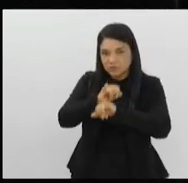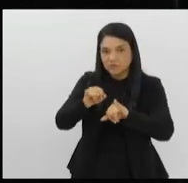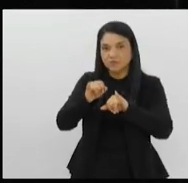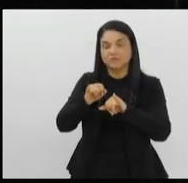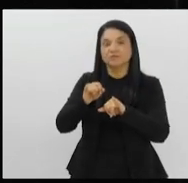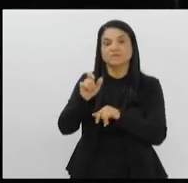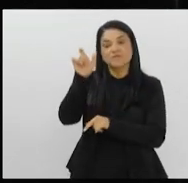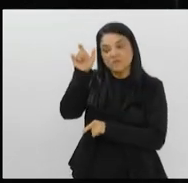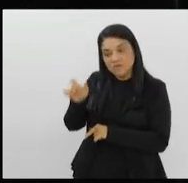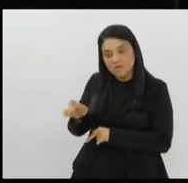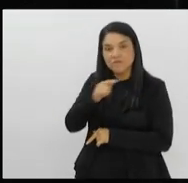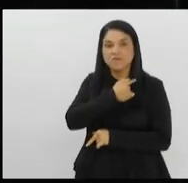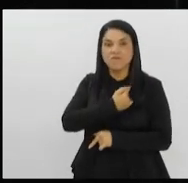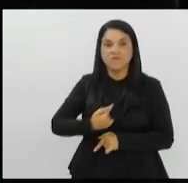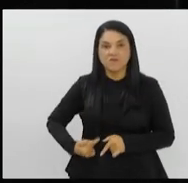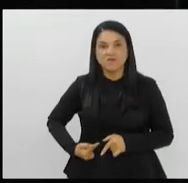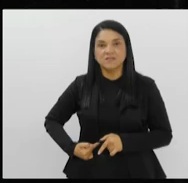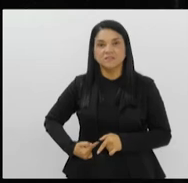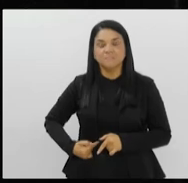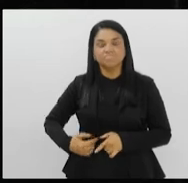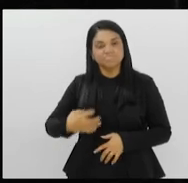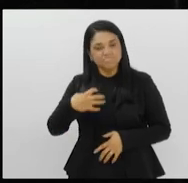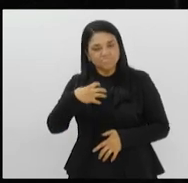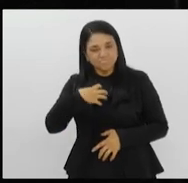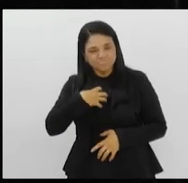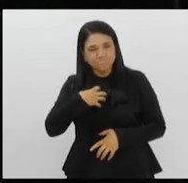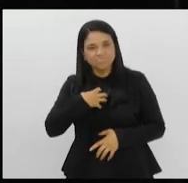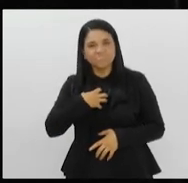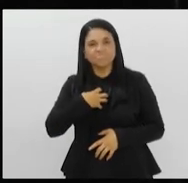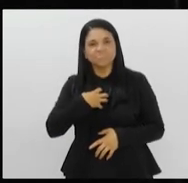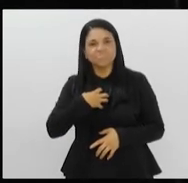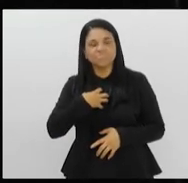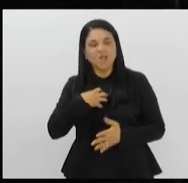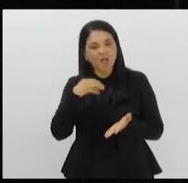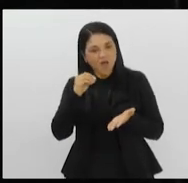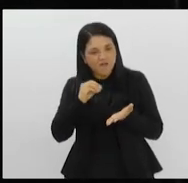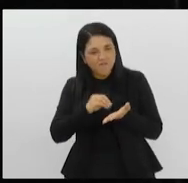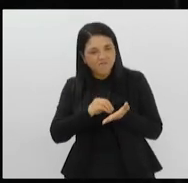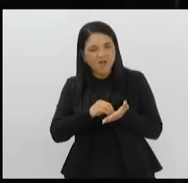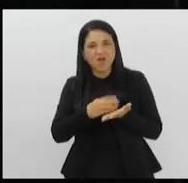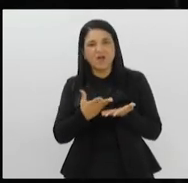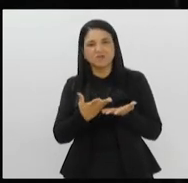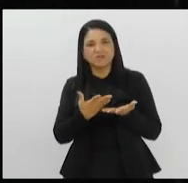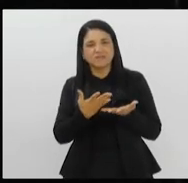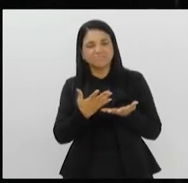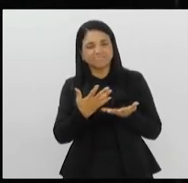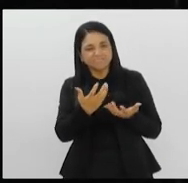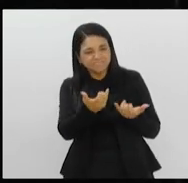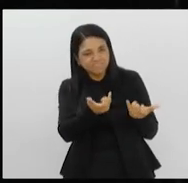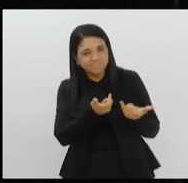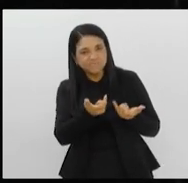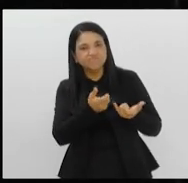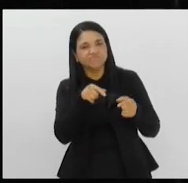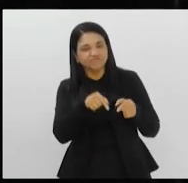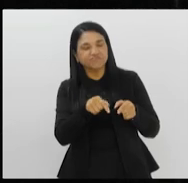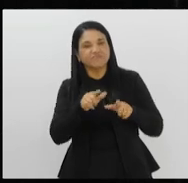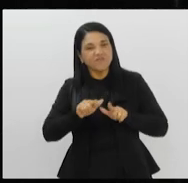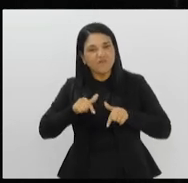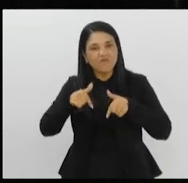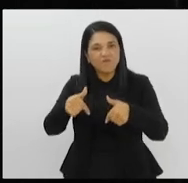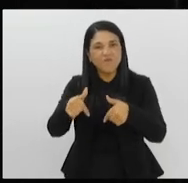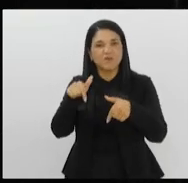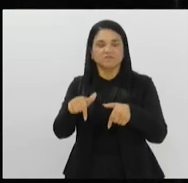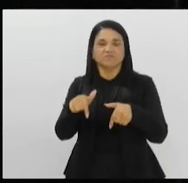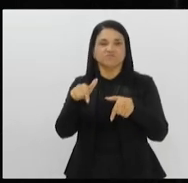próprio governador, às vezes, se ressente, não é, da falta de empenho na divulgação, não é, dos trabalhos do